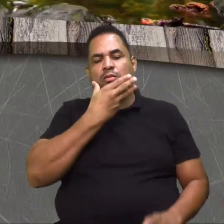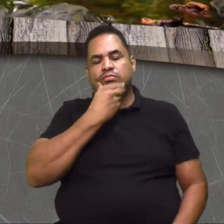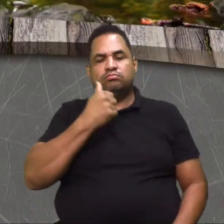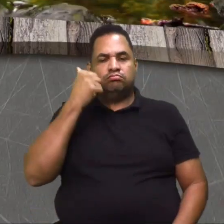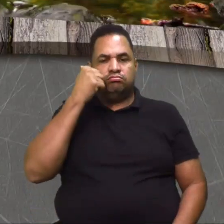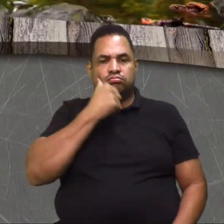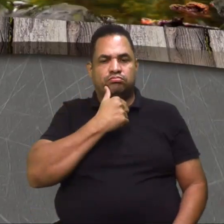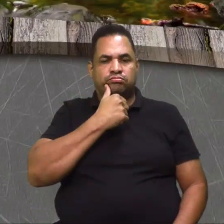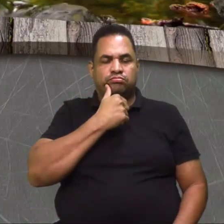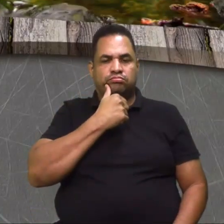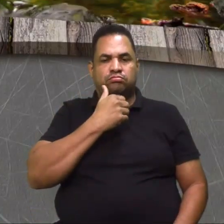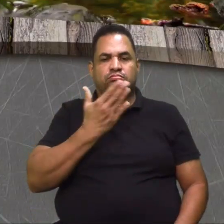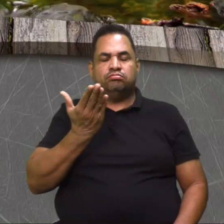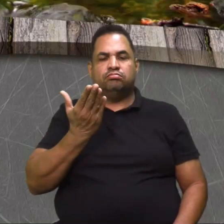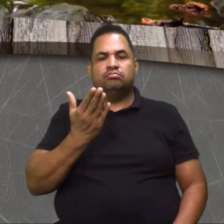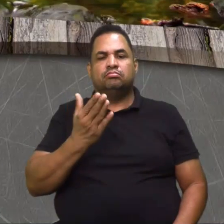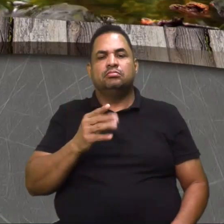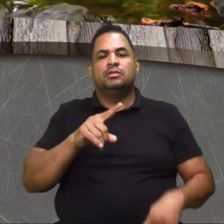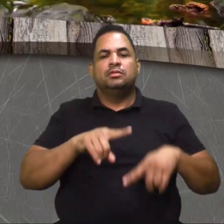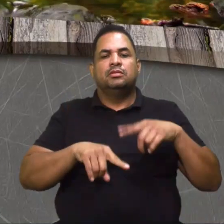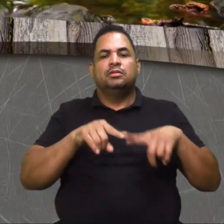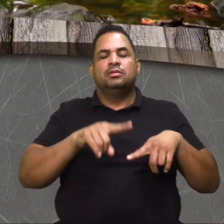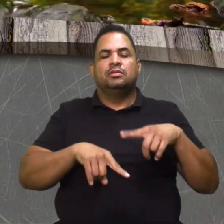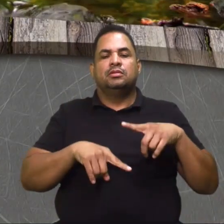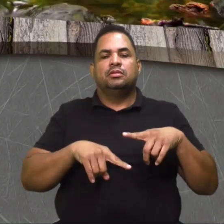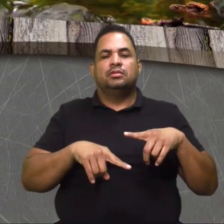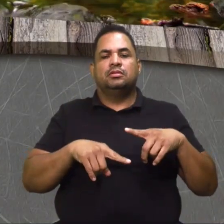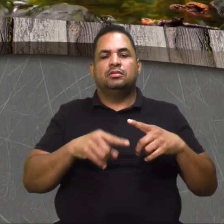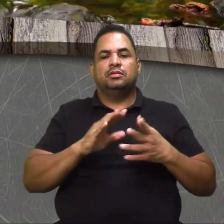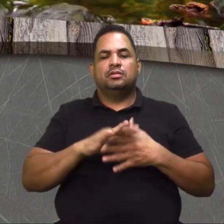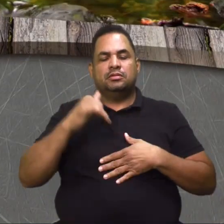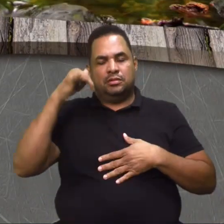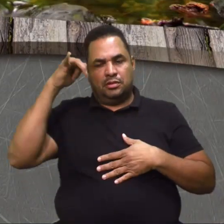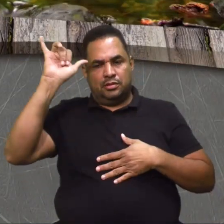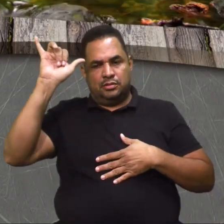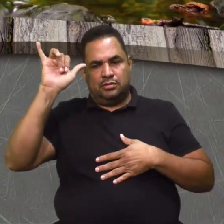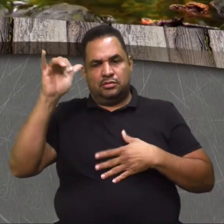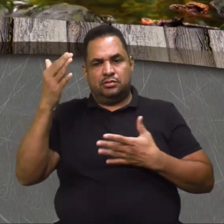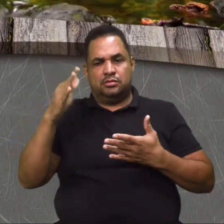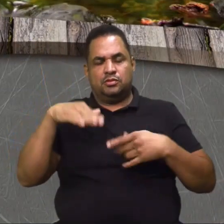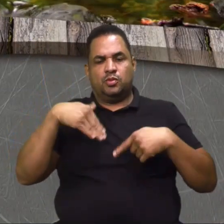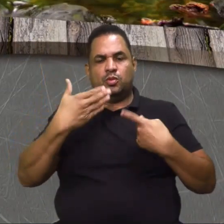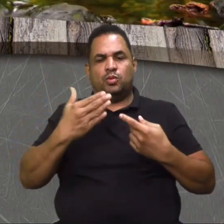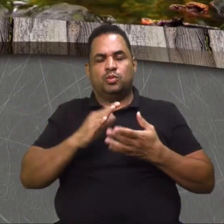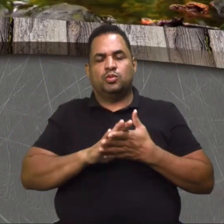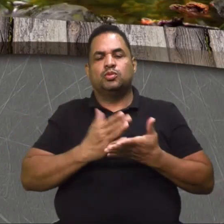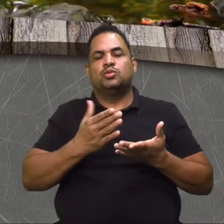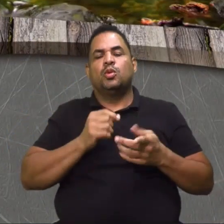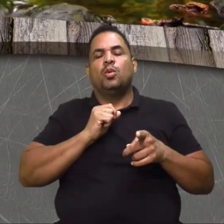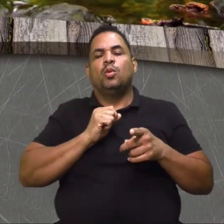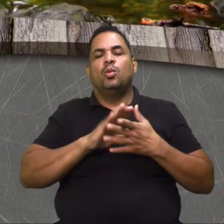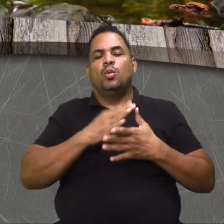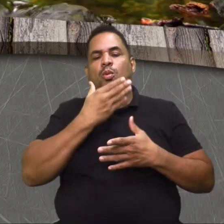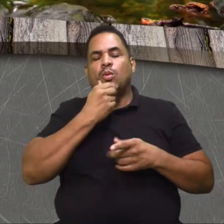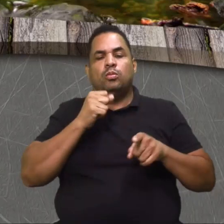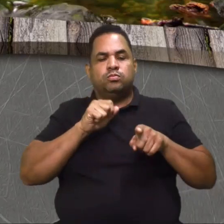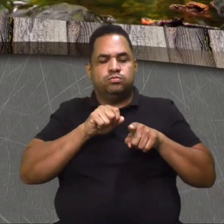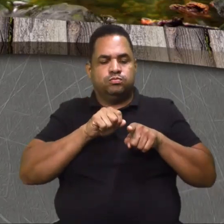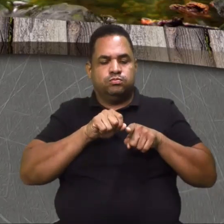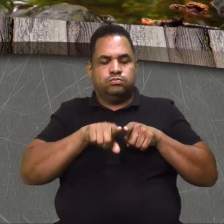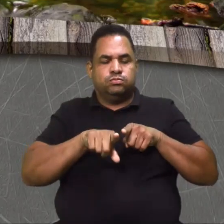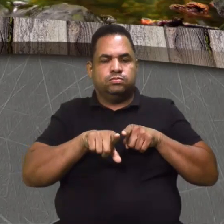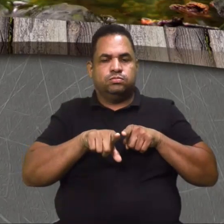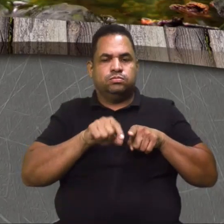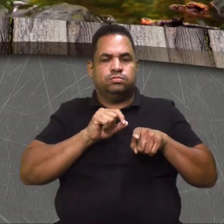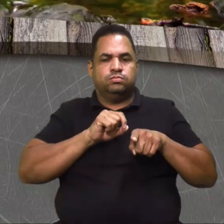feminina, elas são um artefato para você evitar, então, quando o homem ejacula, esse esperma